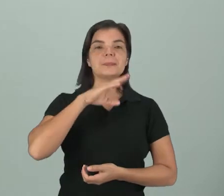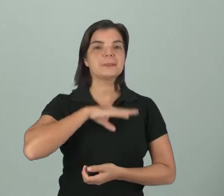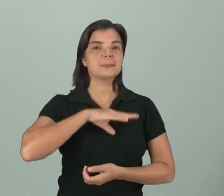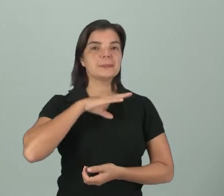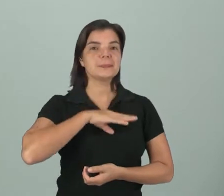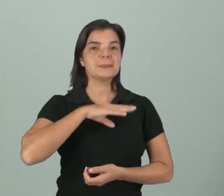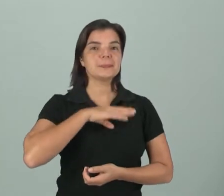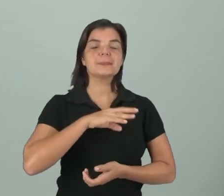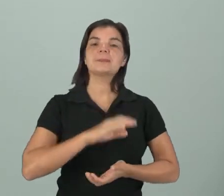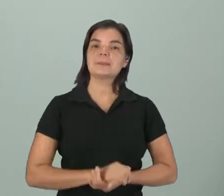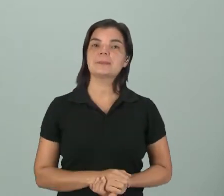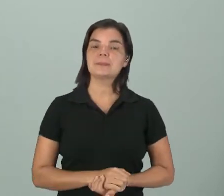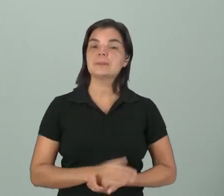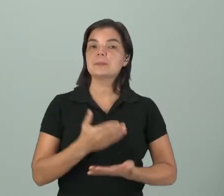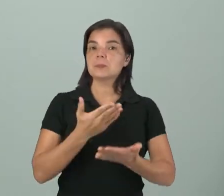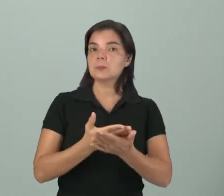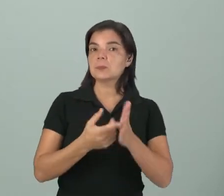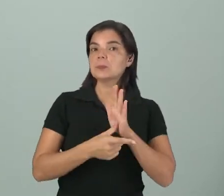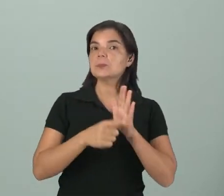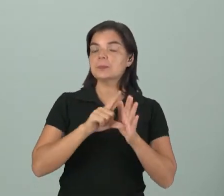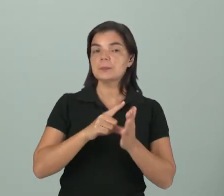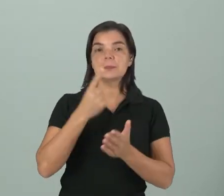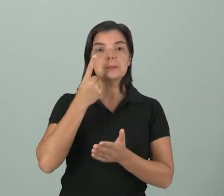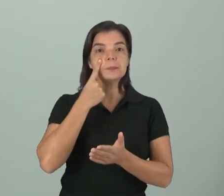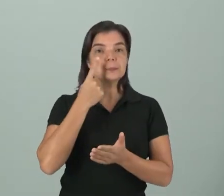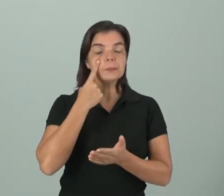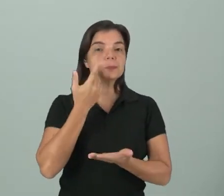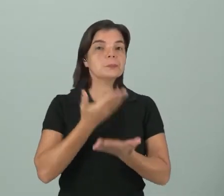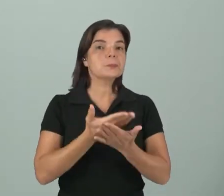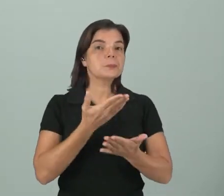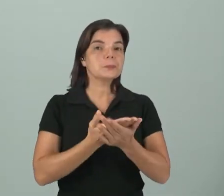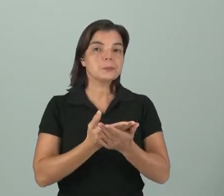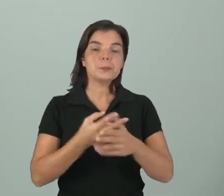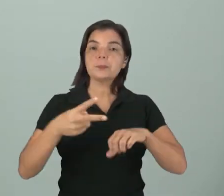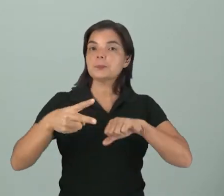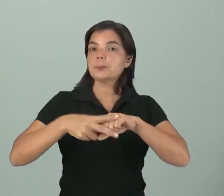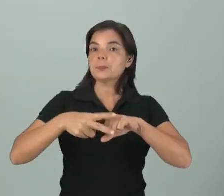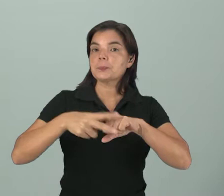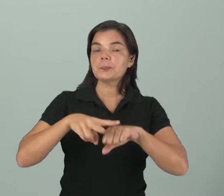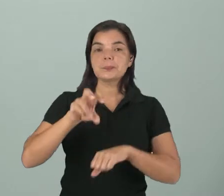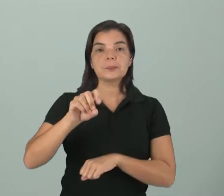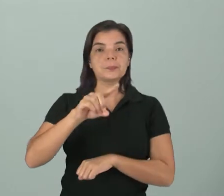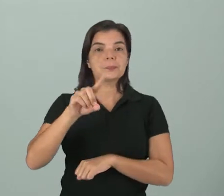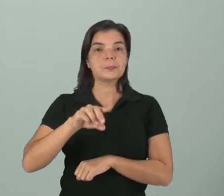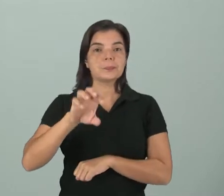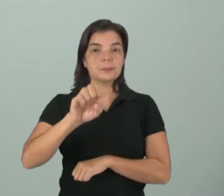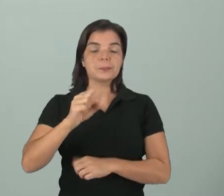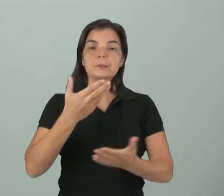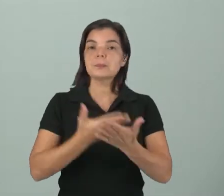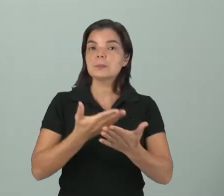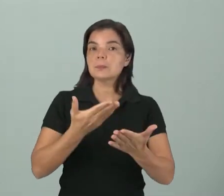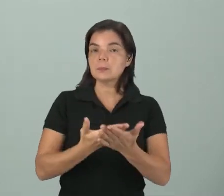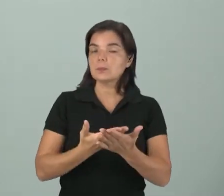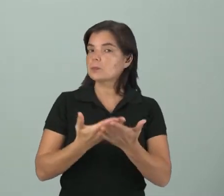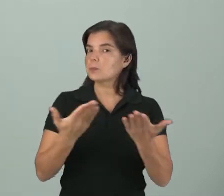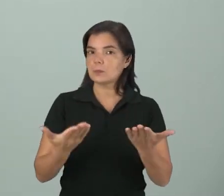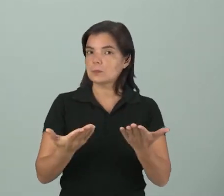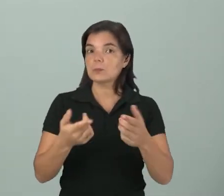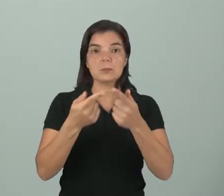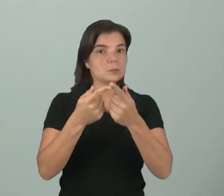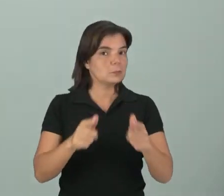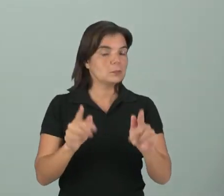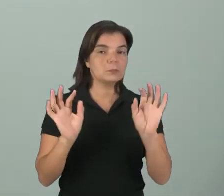língua portuguesa. Na aula anterior, nós estudamos sobre vozes verbais. A nossa aula de hoje não será